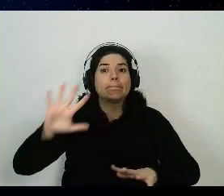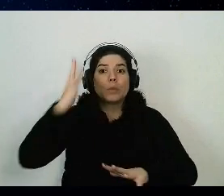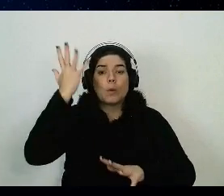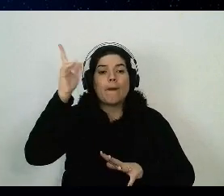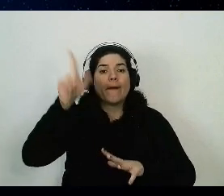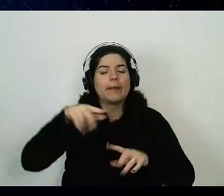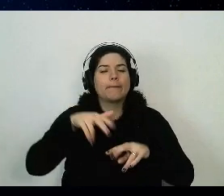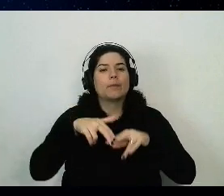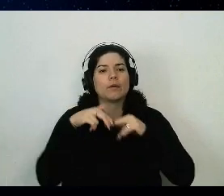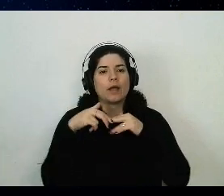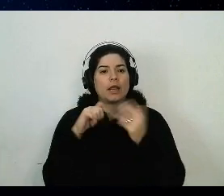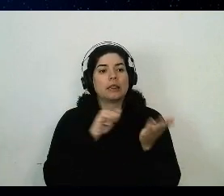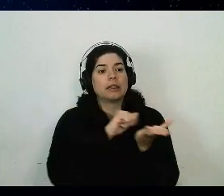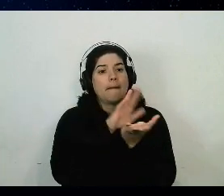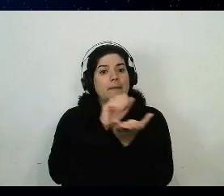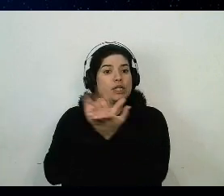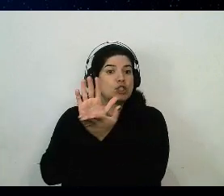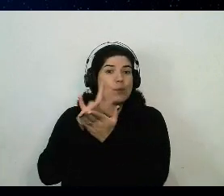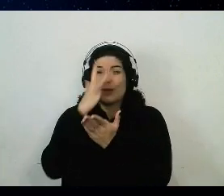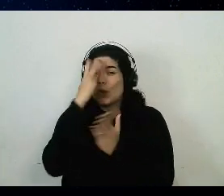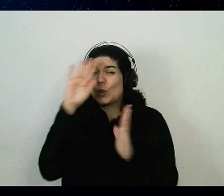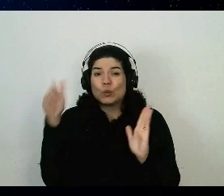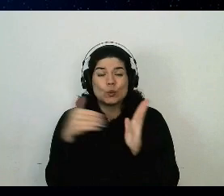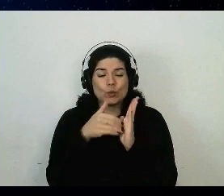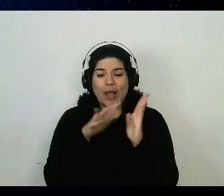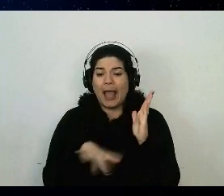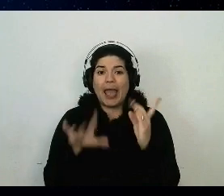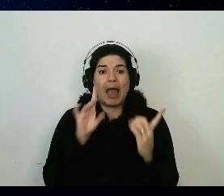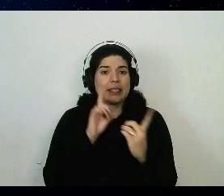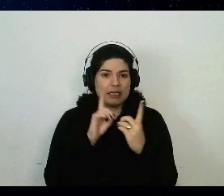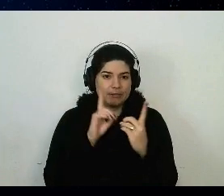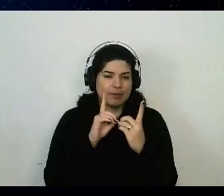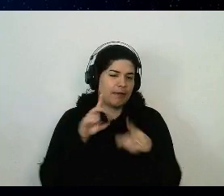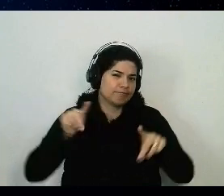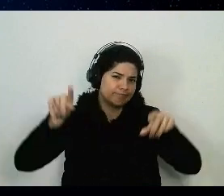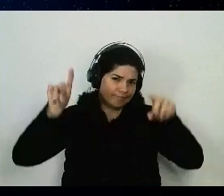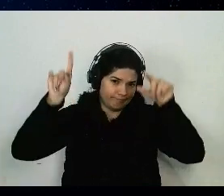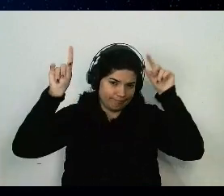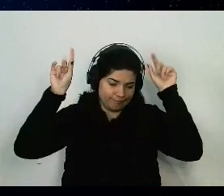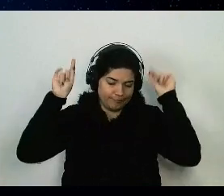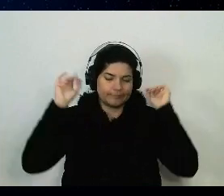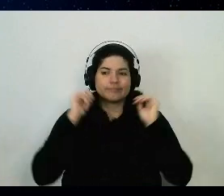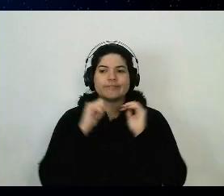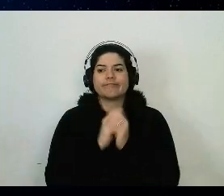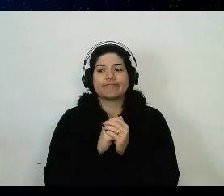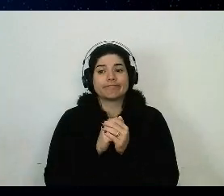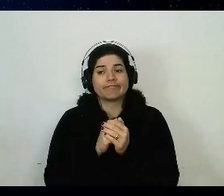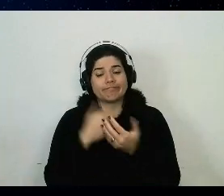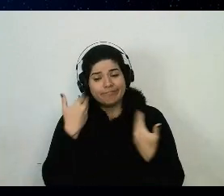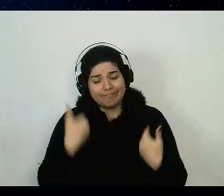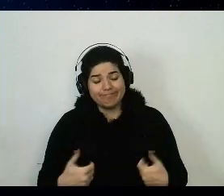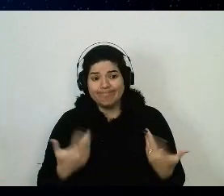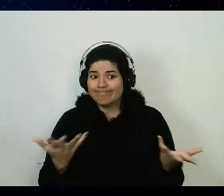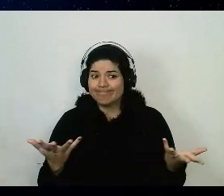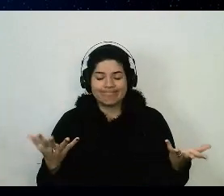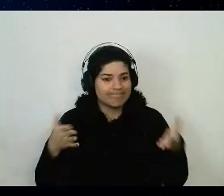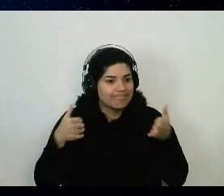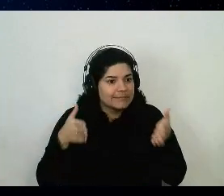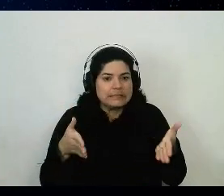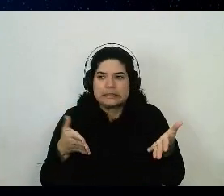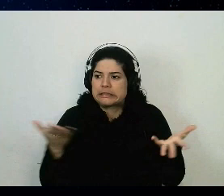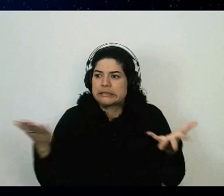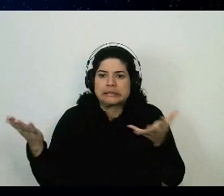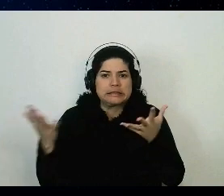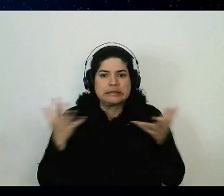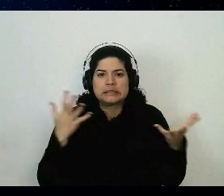simplesmente demitiram todas as pessoas da área de atendimento lá na época, muitos anos atrás, e a Dai caiu naquele turbilhão. E aí eu parti para onde?